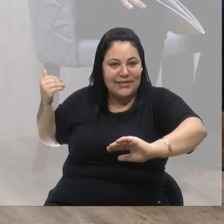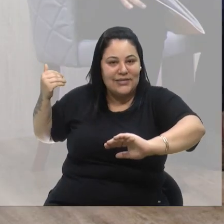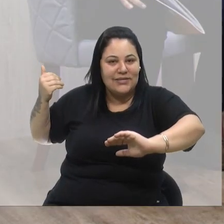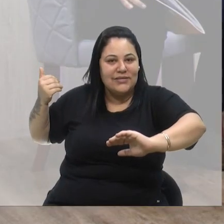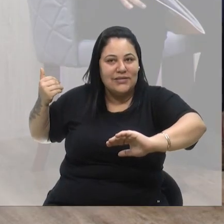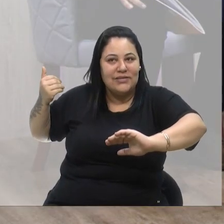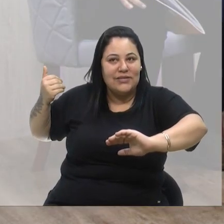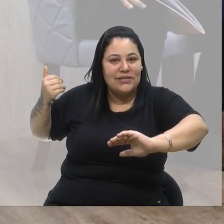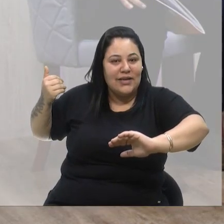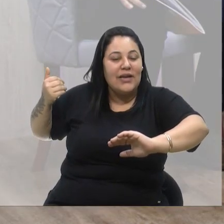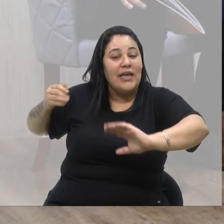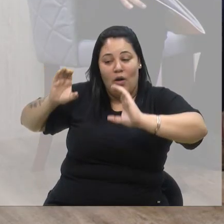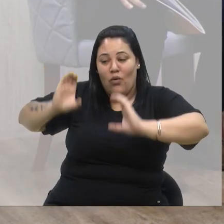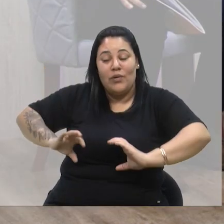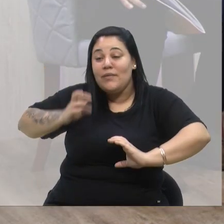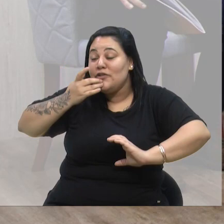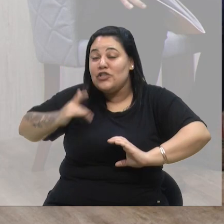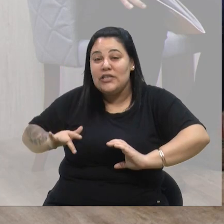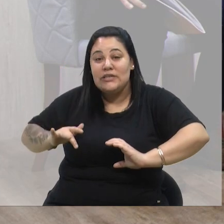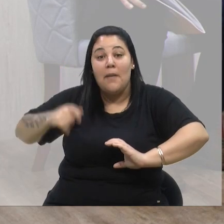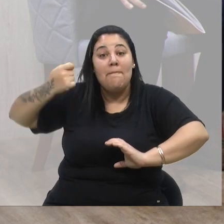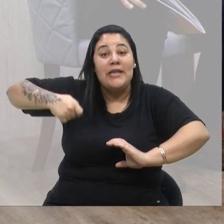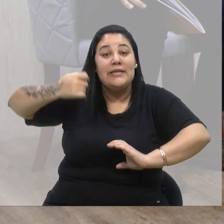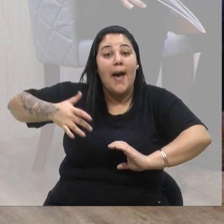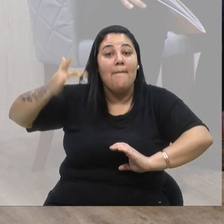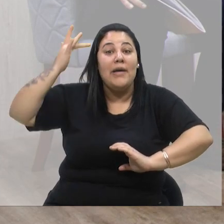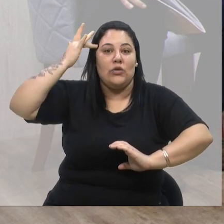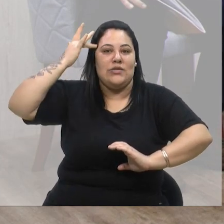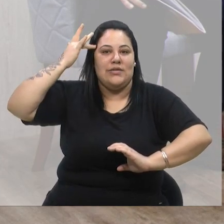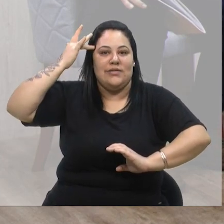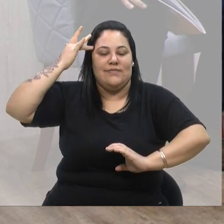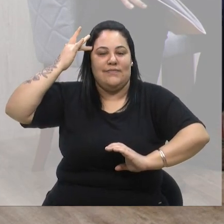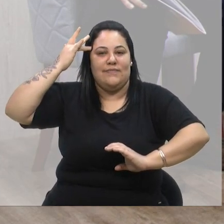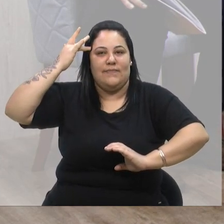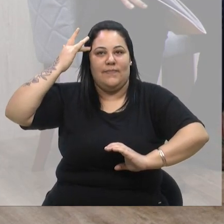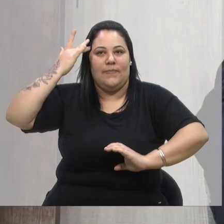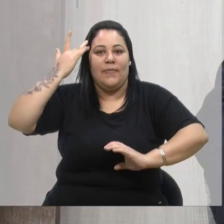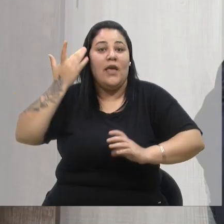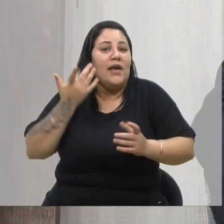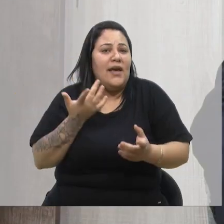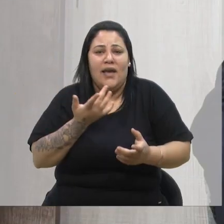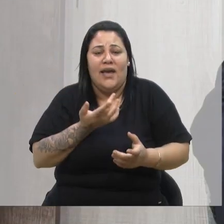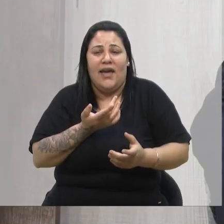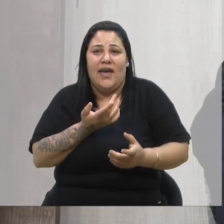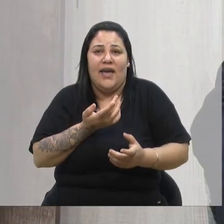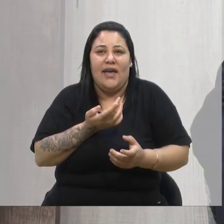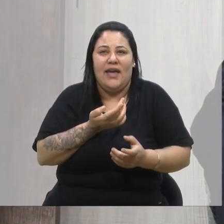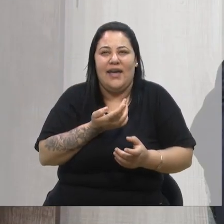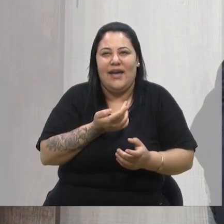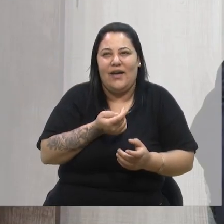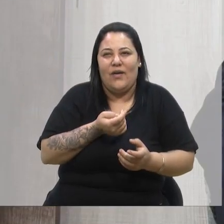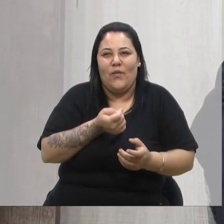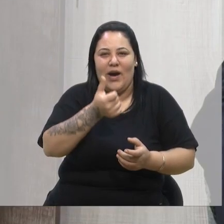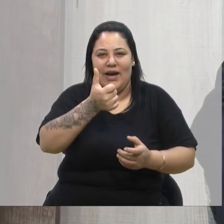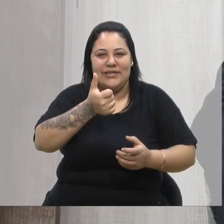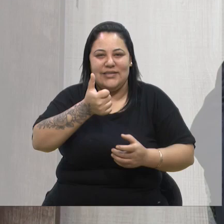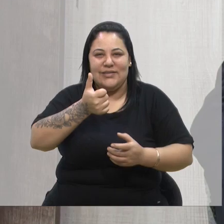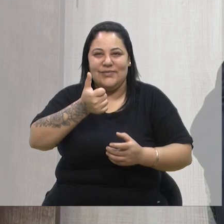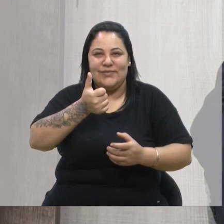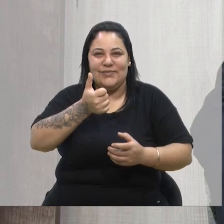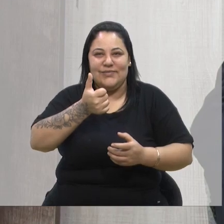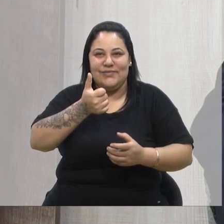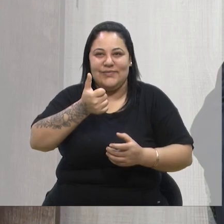fosse um comportamento infantil, mais regressivo. Sim, é quase que um